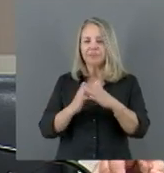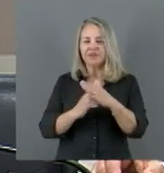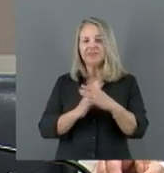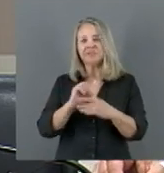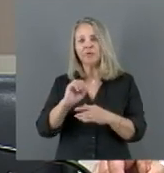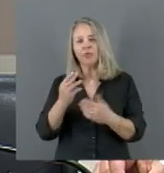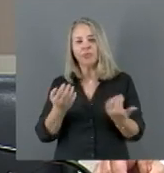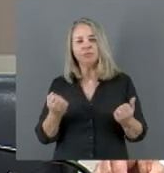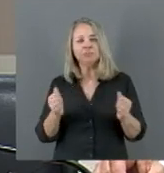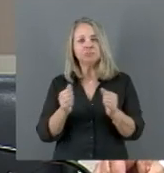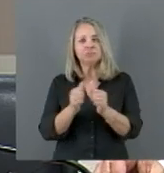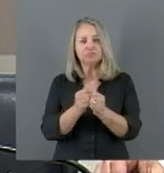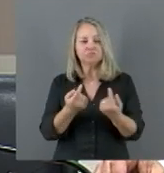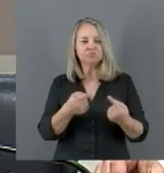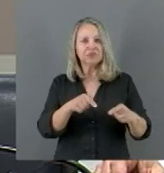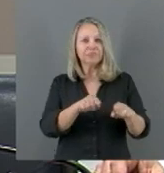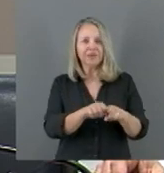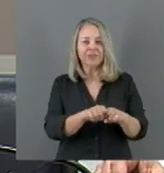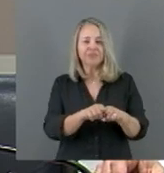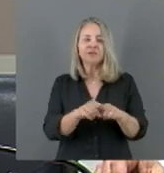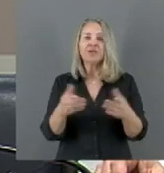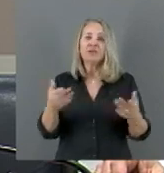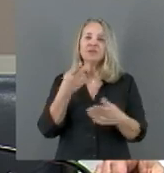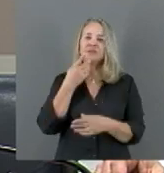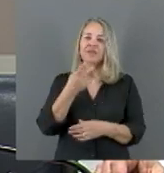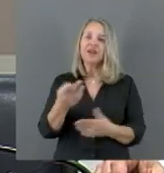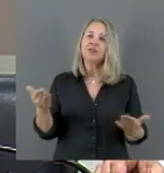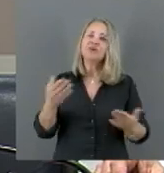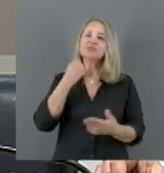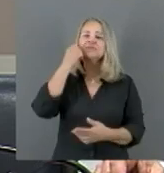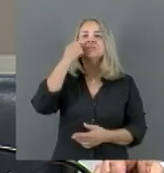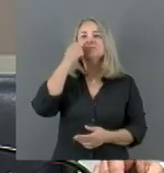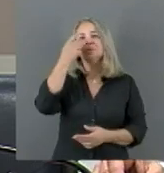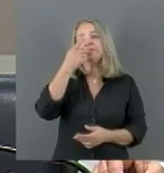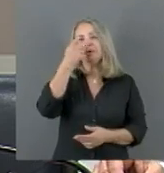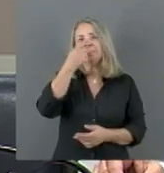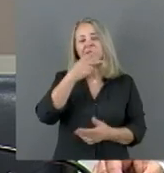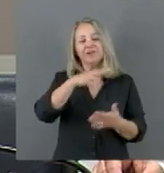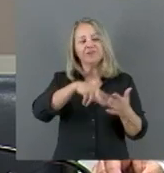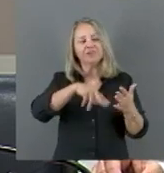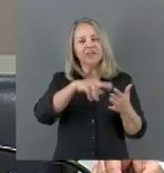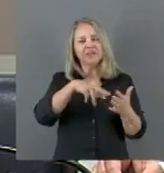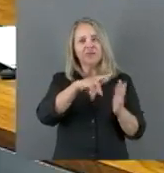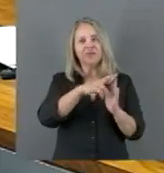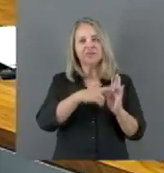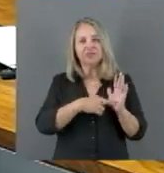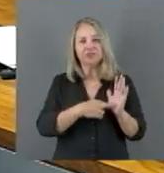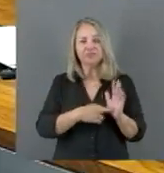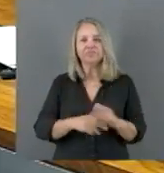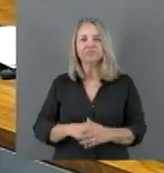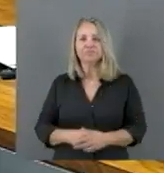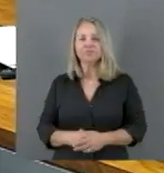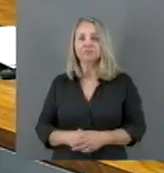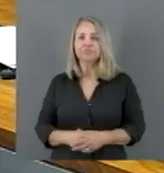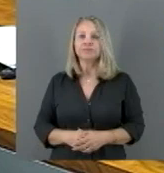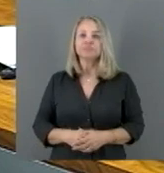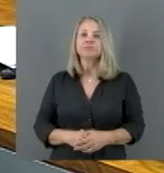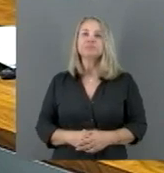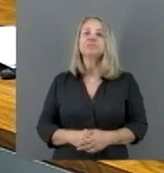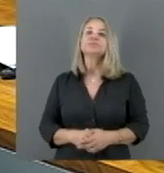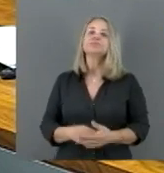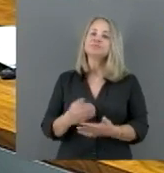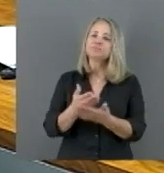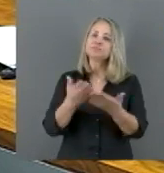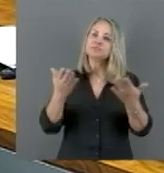Concedo a palavra ao senador Paulo Paim para a leitura do relatório. Presidente Humberto Gosso, Vossa